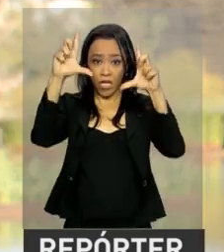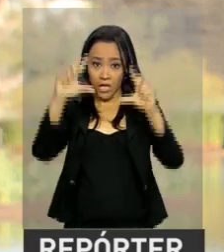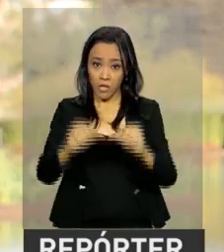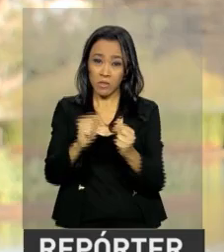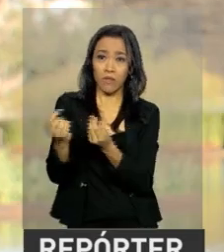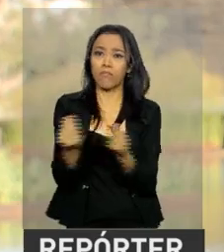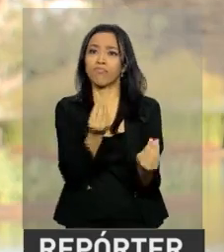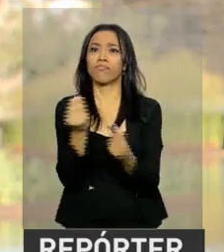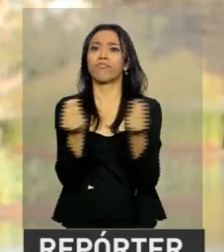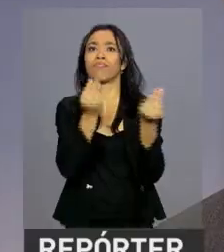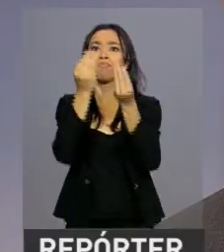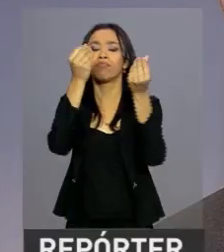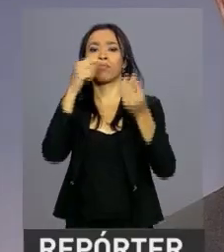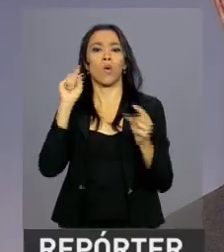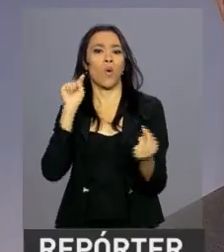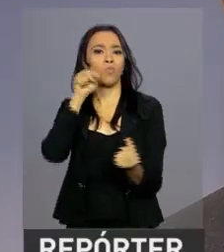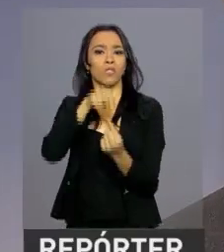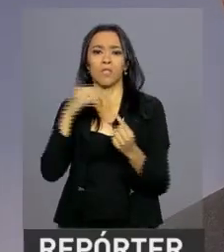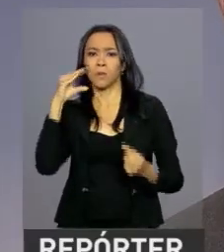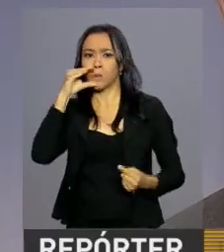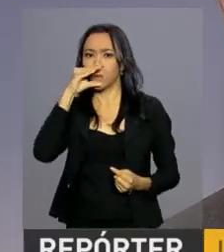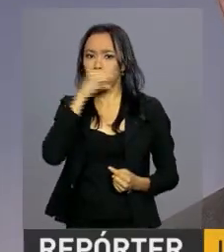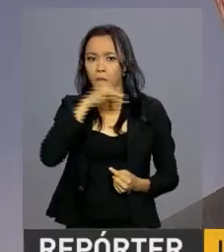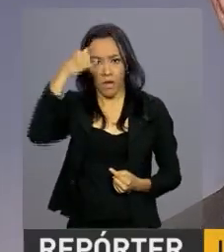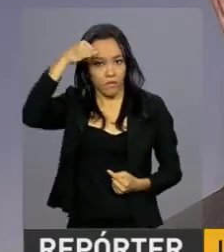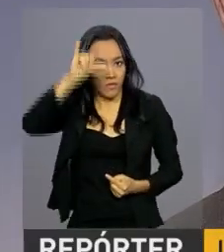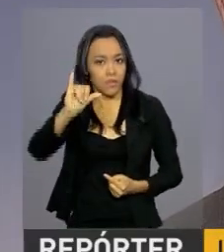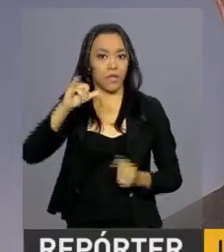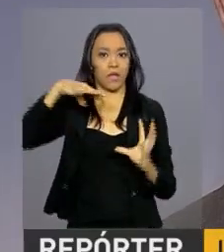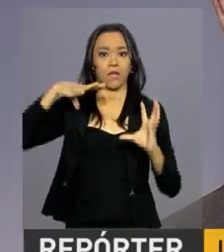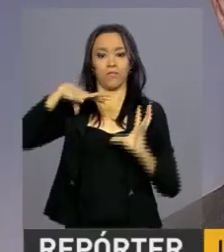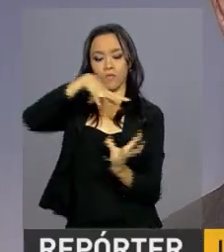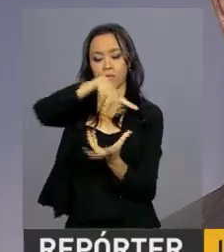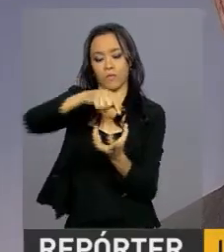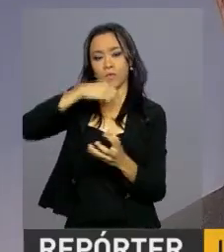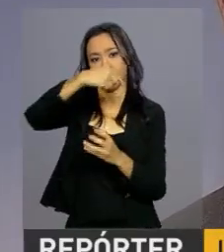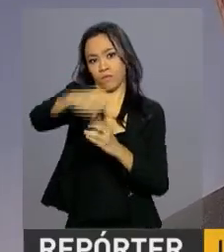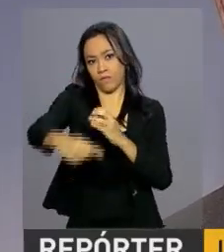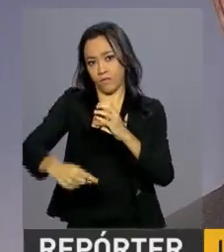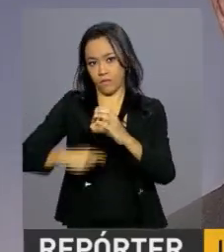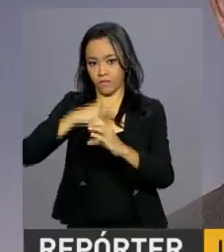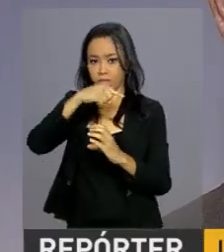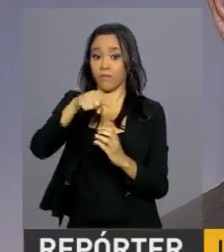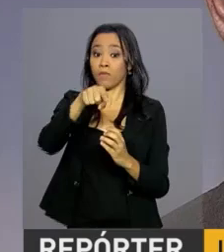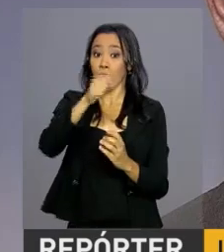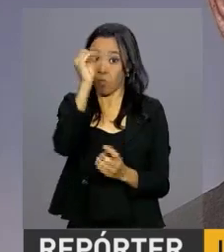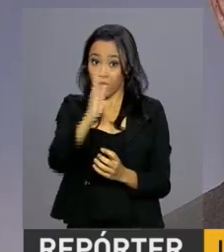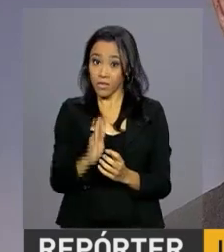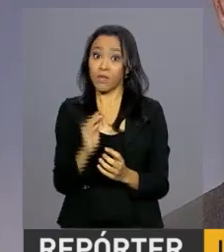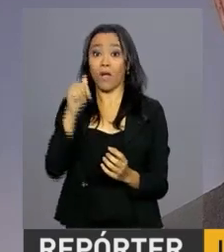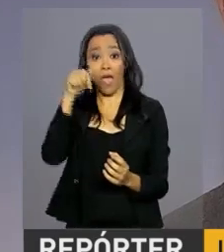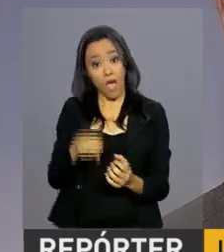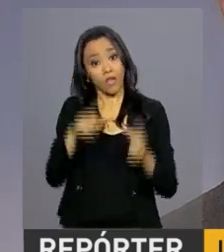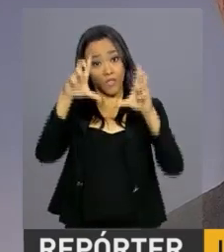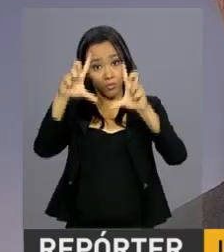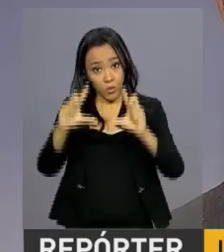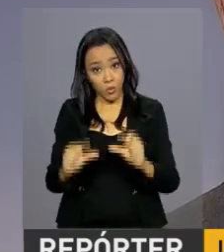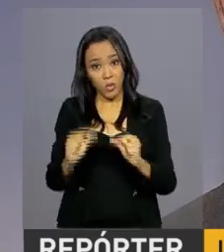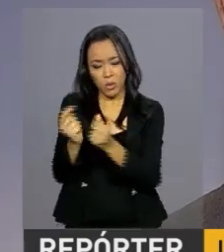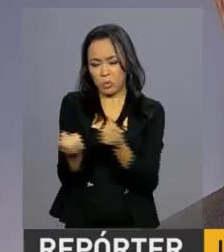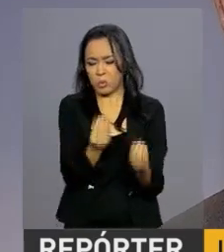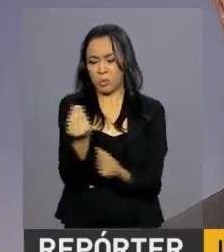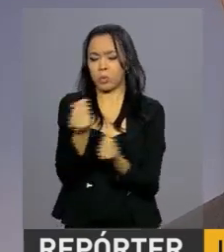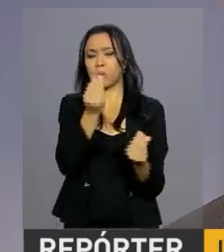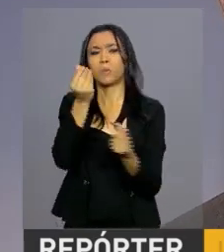de gases de efeito estufa. O Brasil é o país que mais reduziu as suas emissões em todos